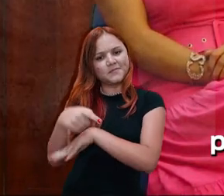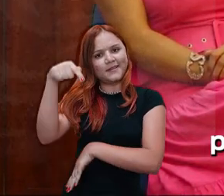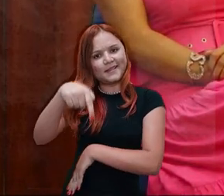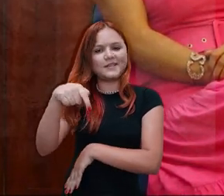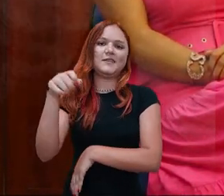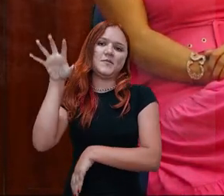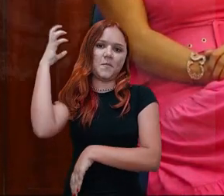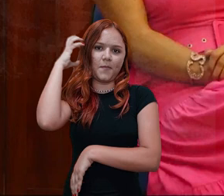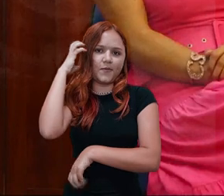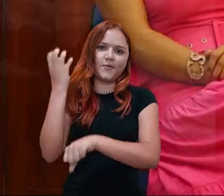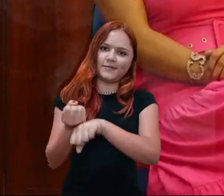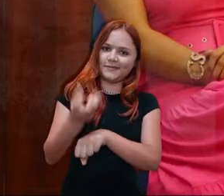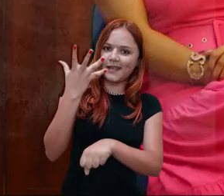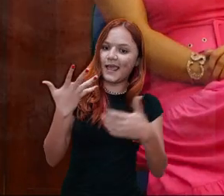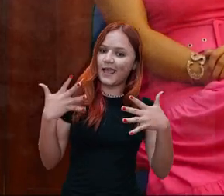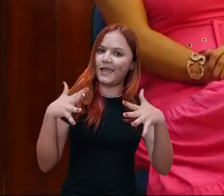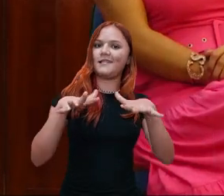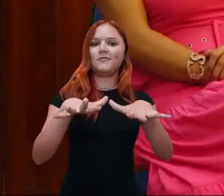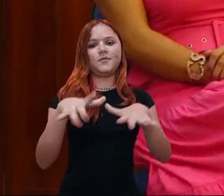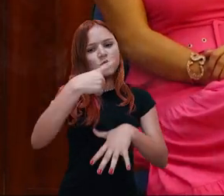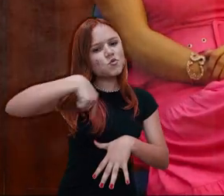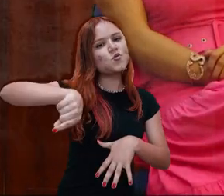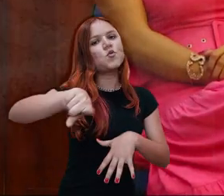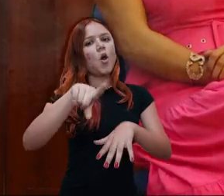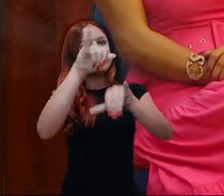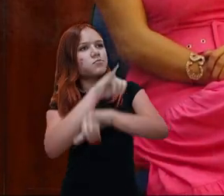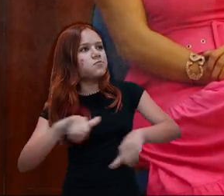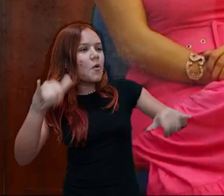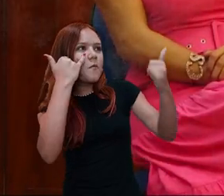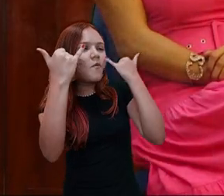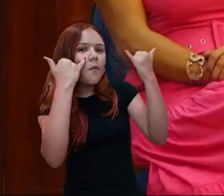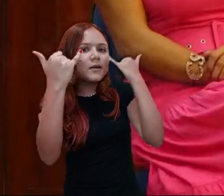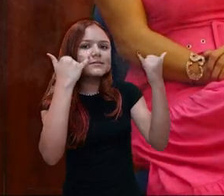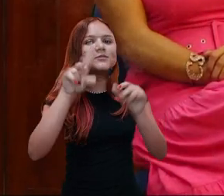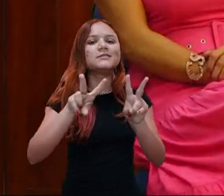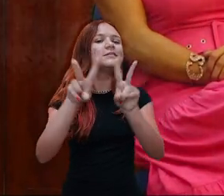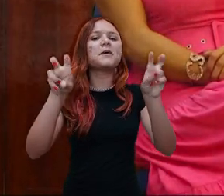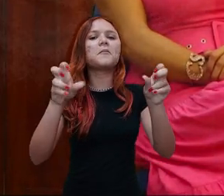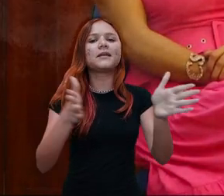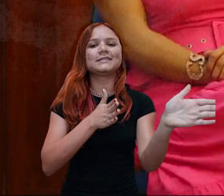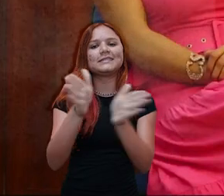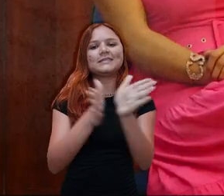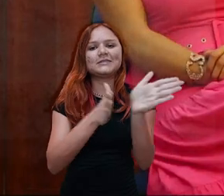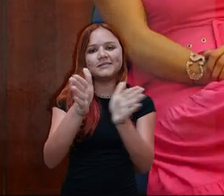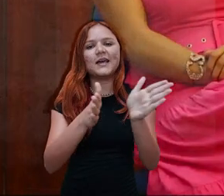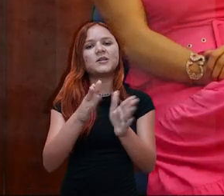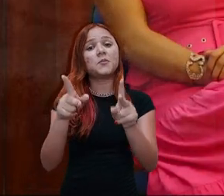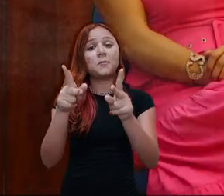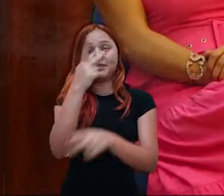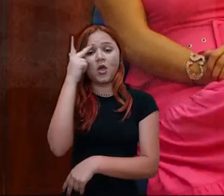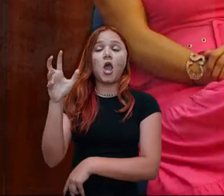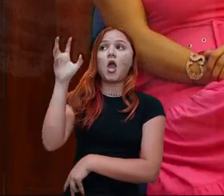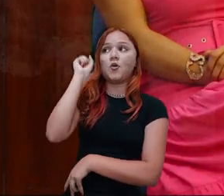do podcast Incluir, que ele está levando essa questão da acessibilidade aos ouvintes, aos